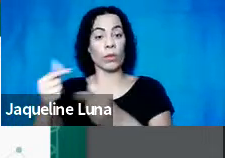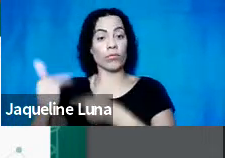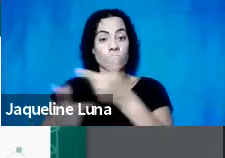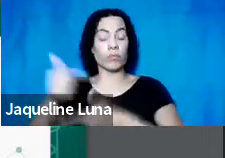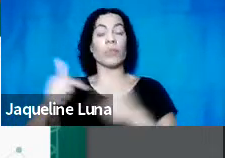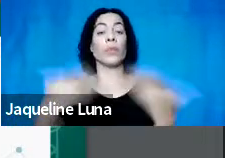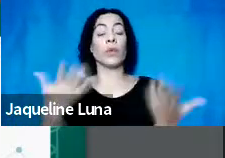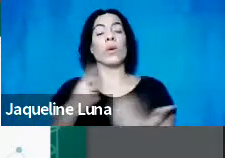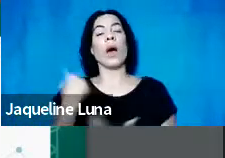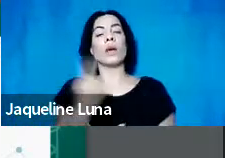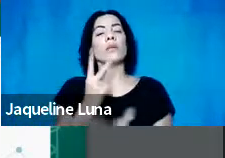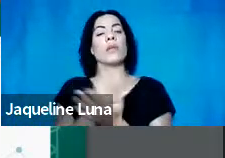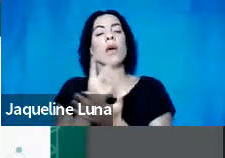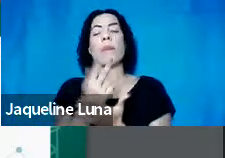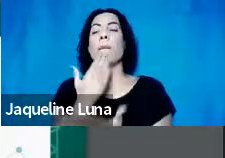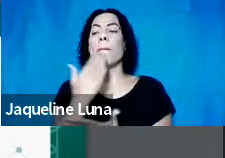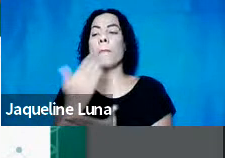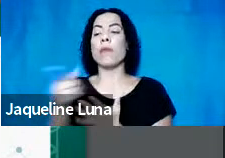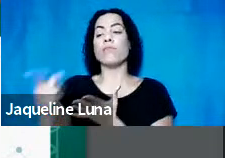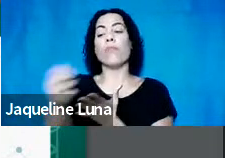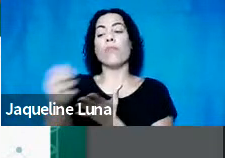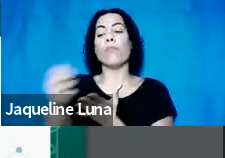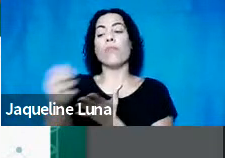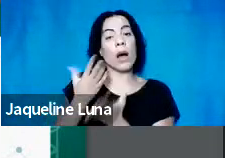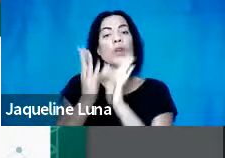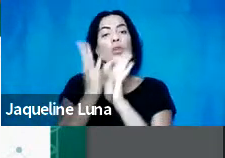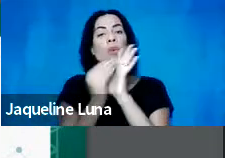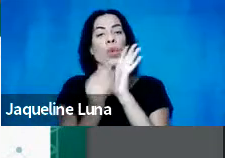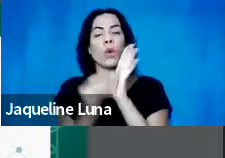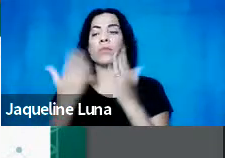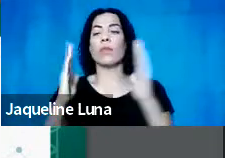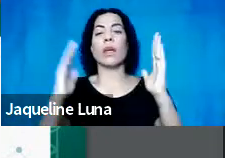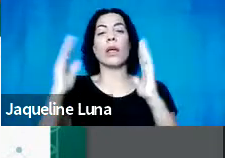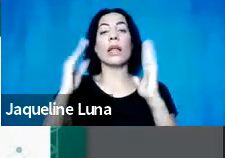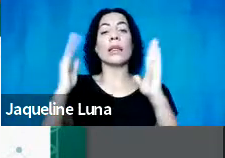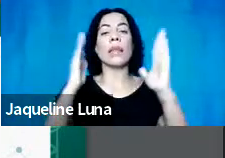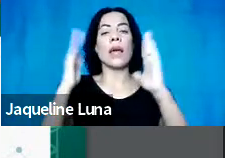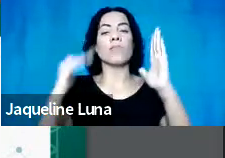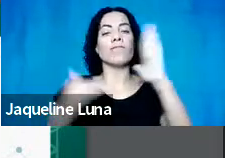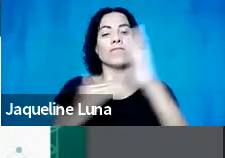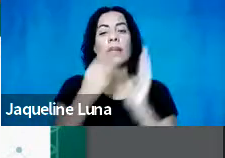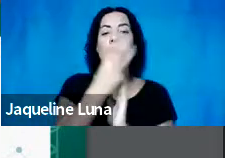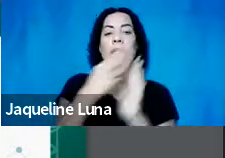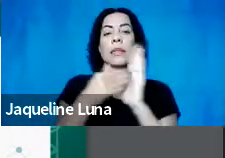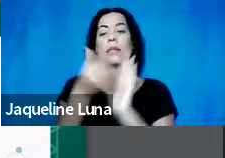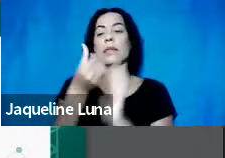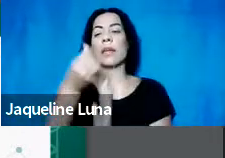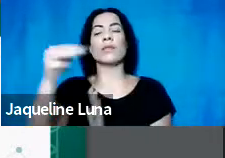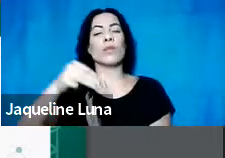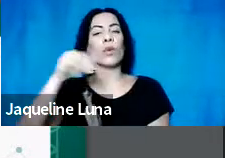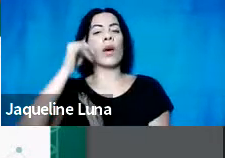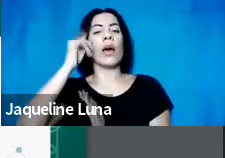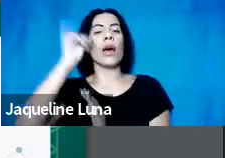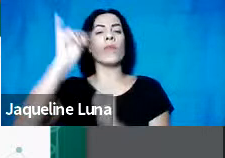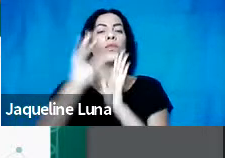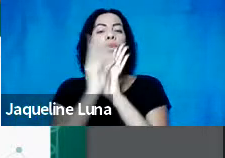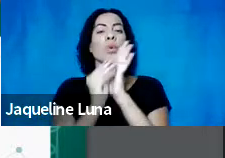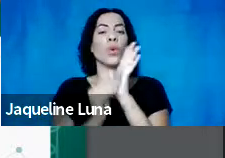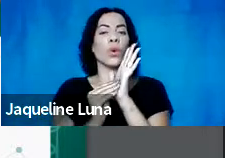a gente sempre pede que mandem conteúdo, né, nesse tempo de 3 a 6 minutos, que esses conteúdos não sejam, obviamente, de